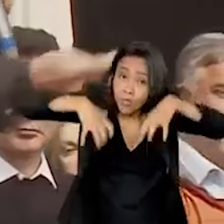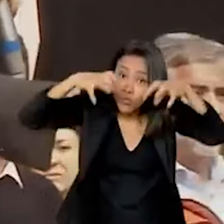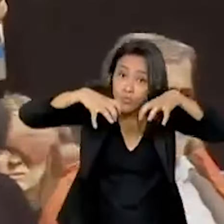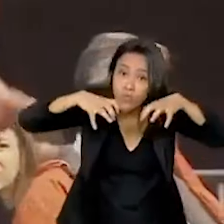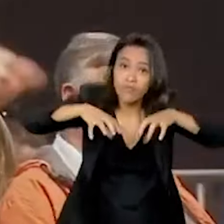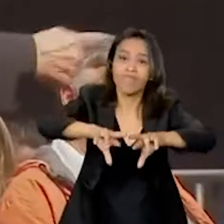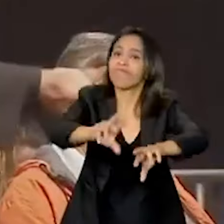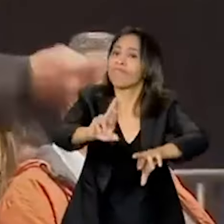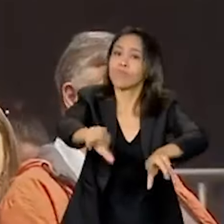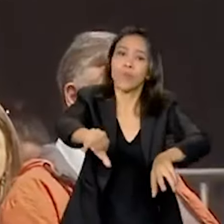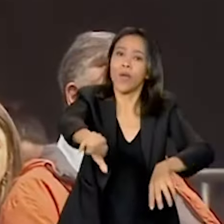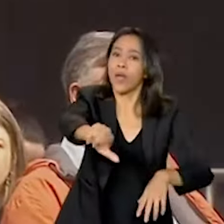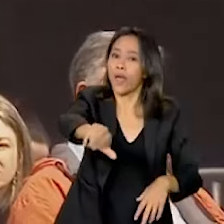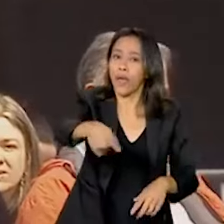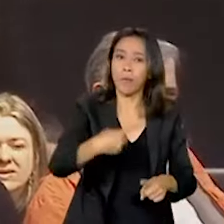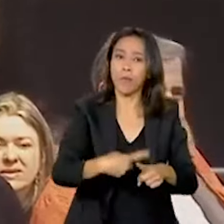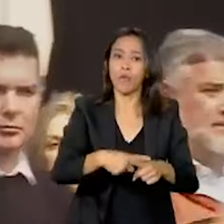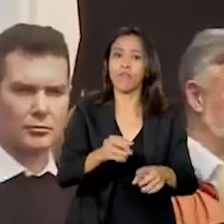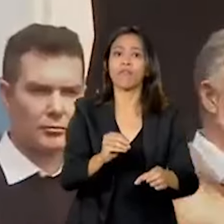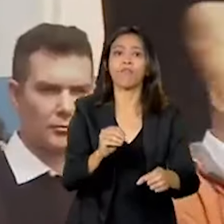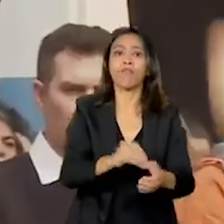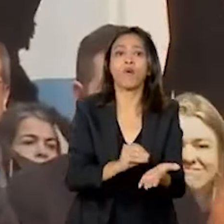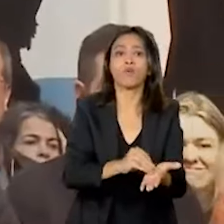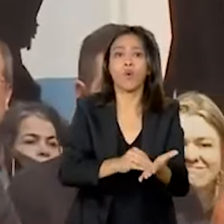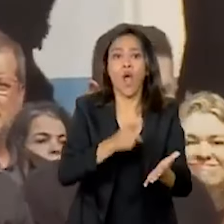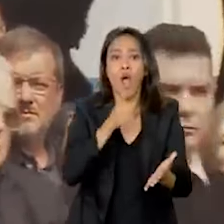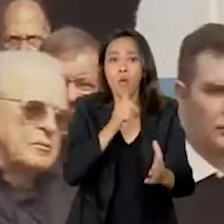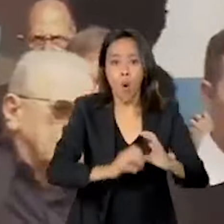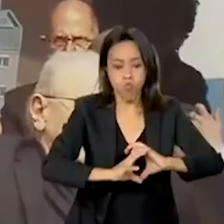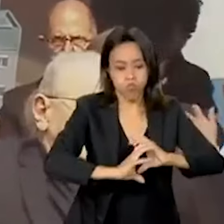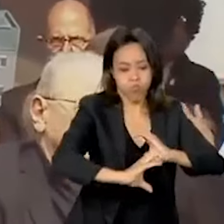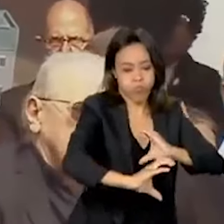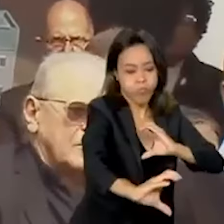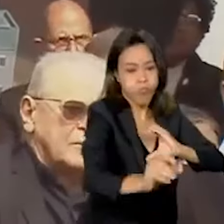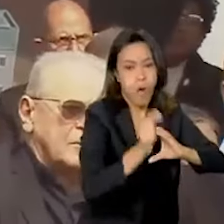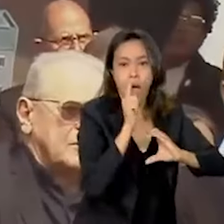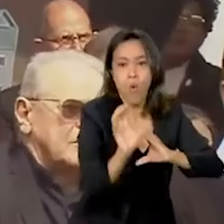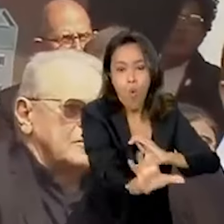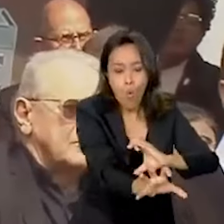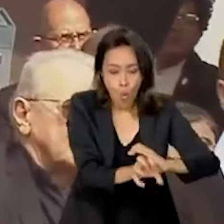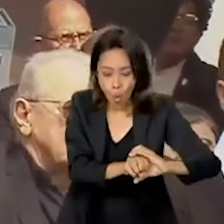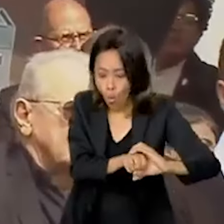tinham cuidado das bombas que deveriam não permitir que eu ficasse.